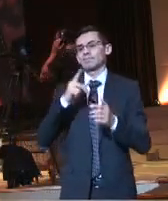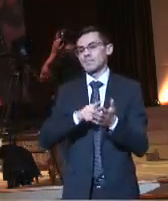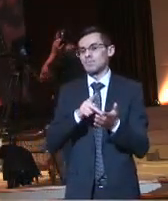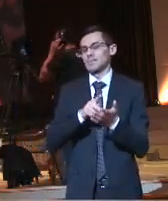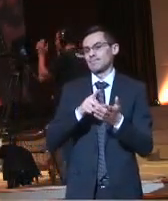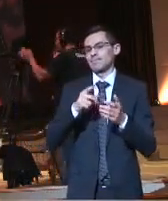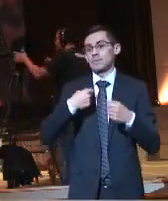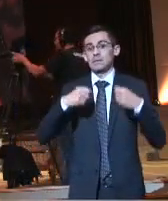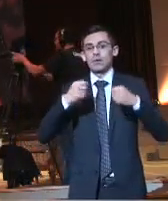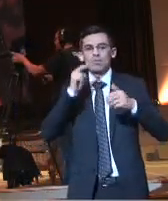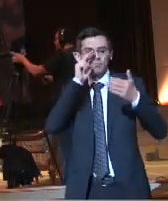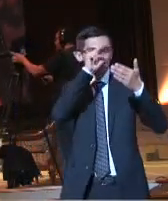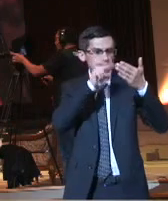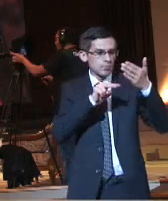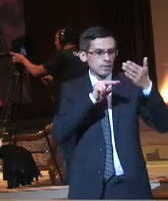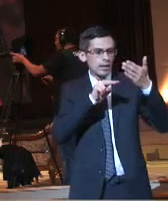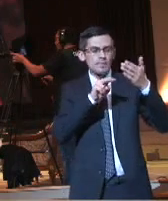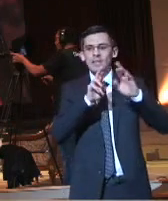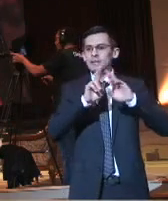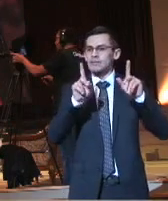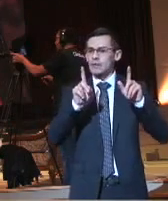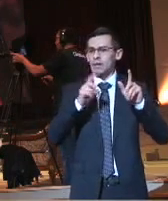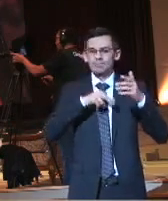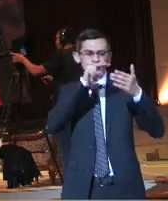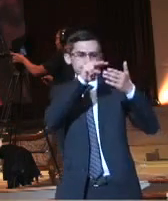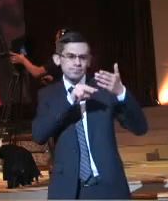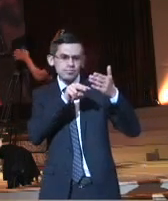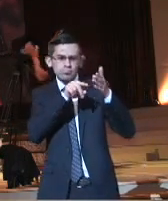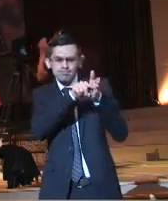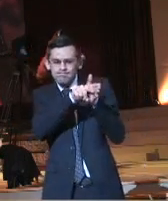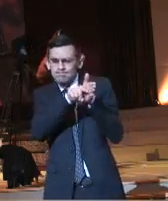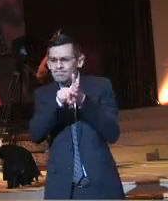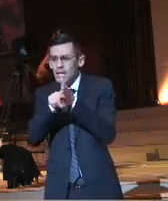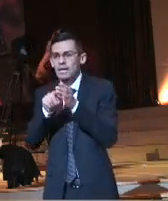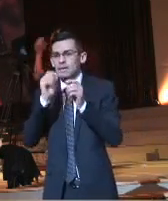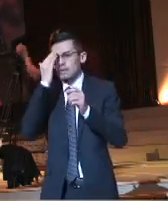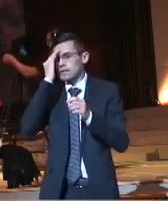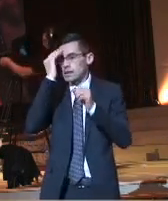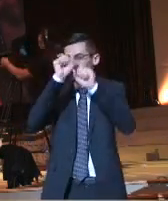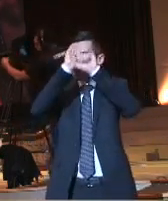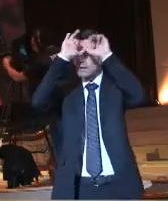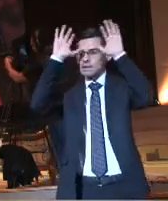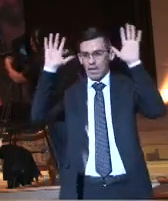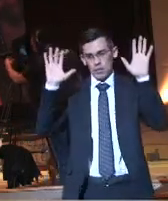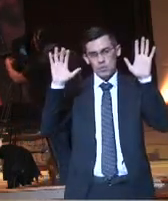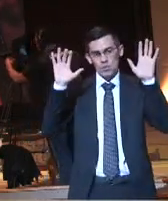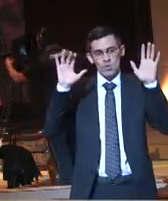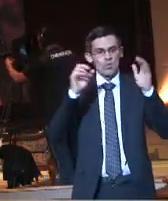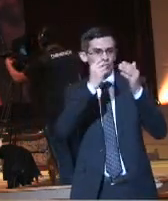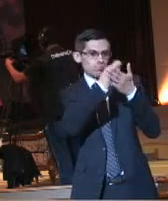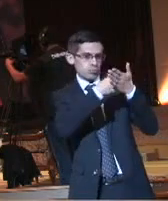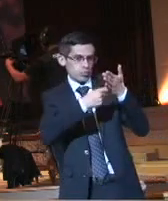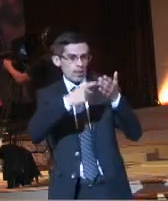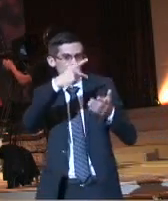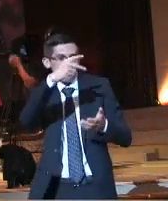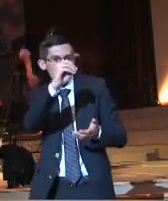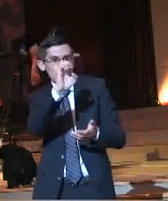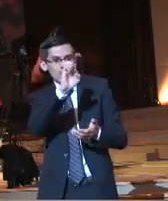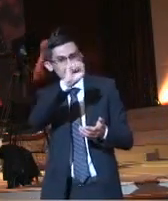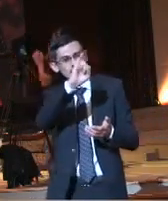olhar com um olhar aí um pouco mais crítico para poder analisar a poesia hebraica. E terceira, pelo